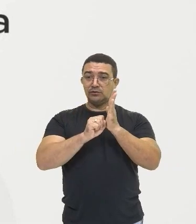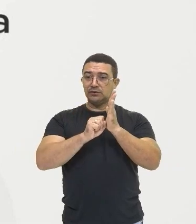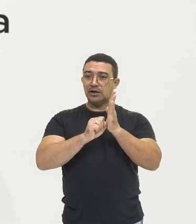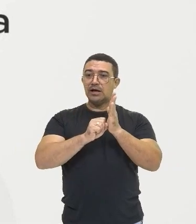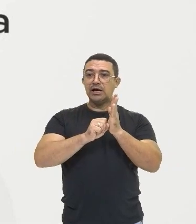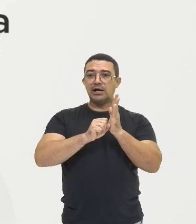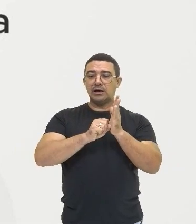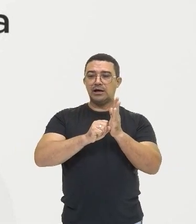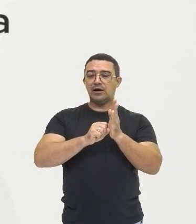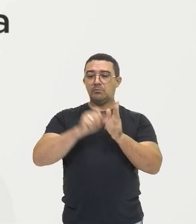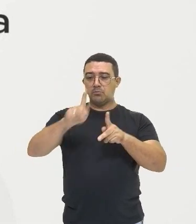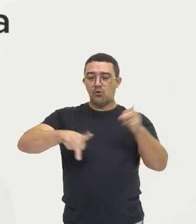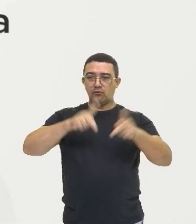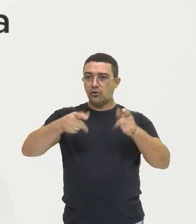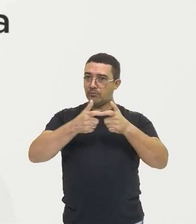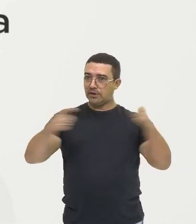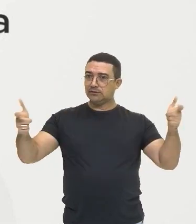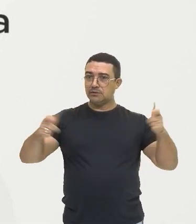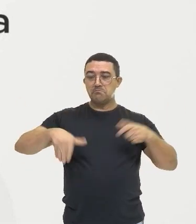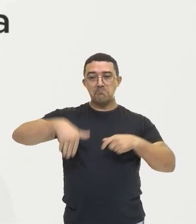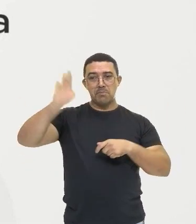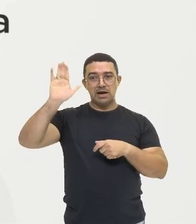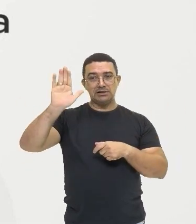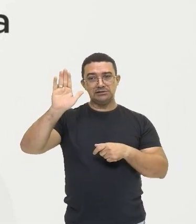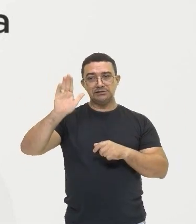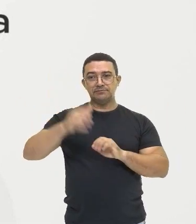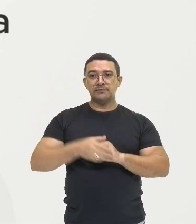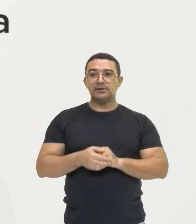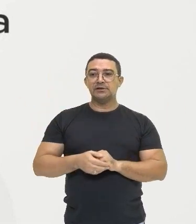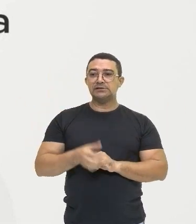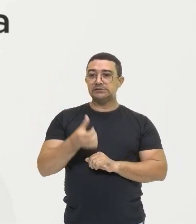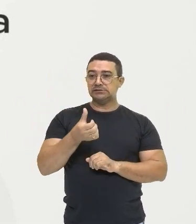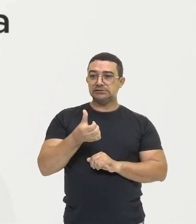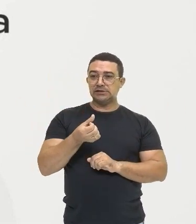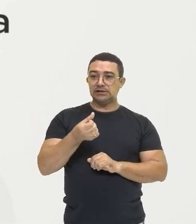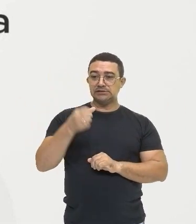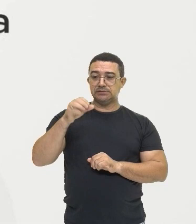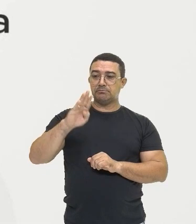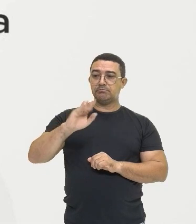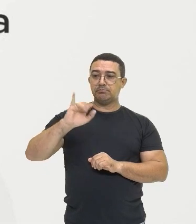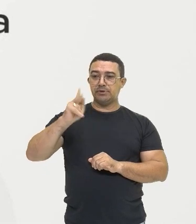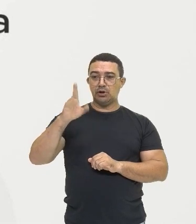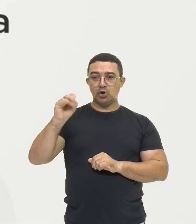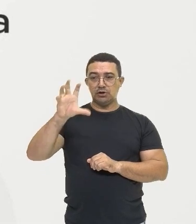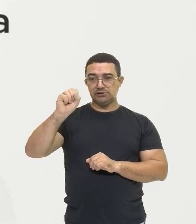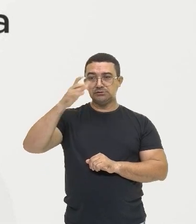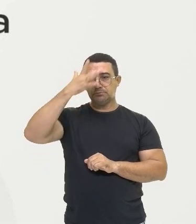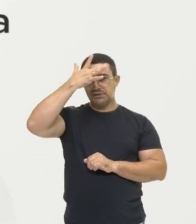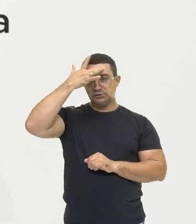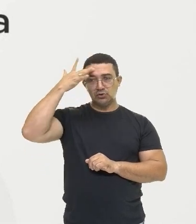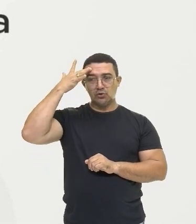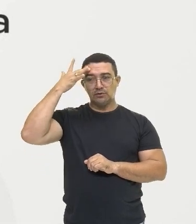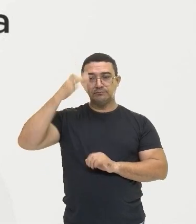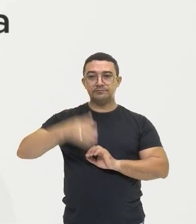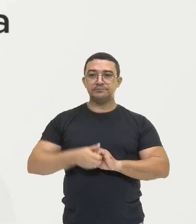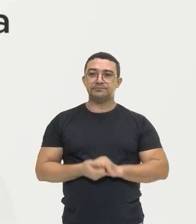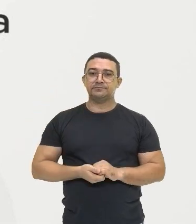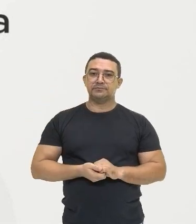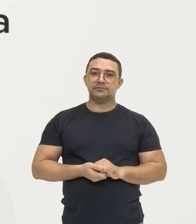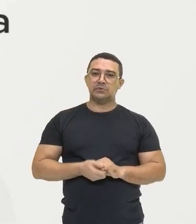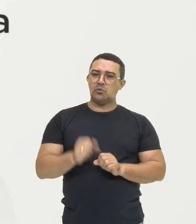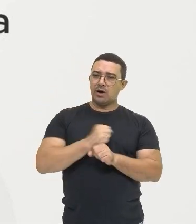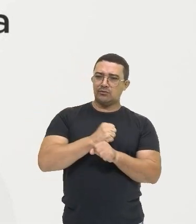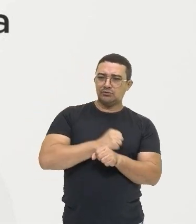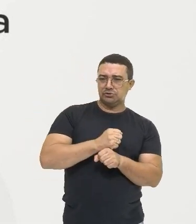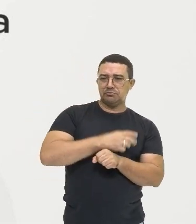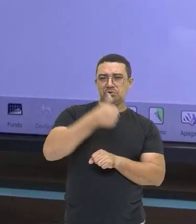de 6 bilhões de habitantes. É importante dizer que entre 1950 até a década de 80,